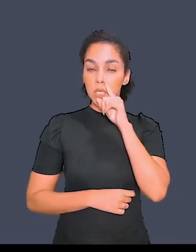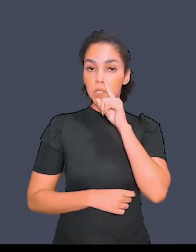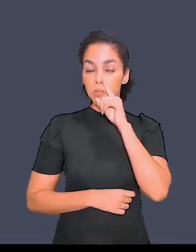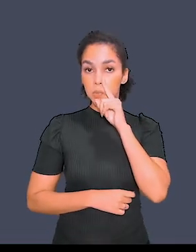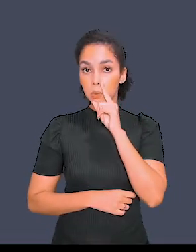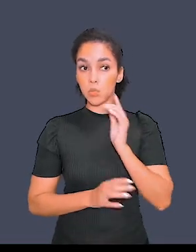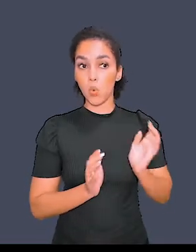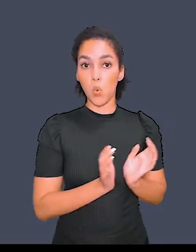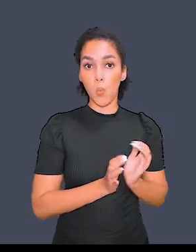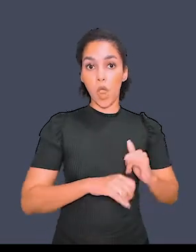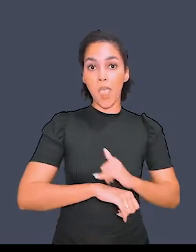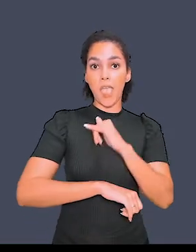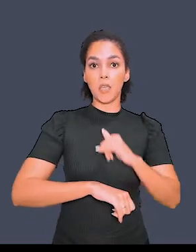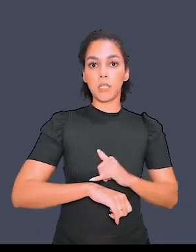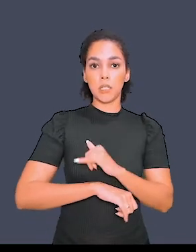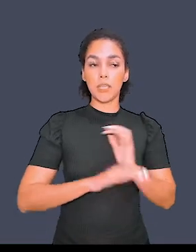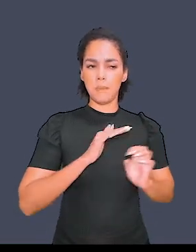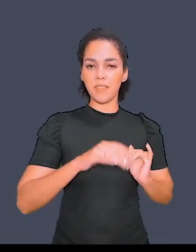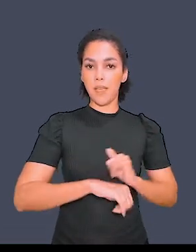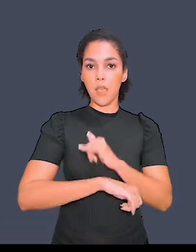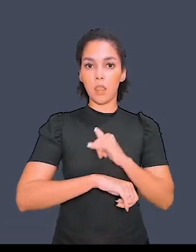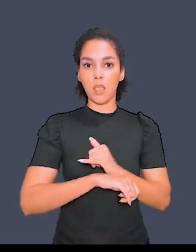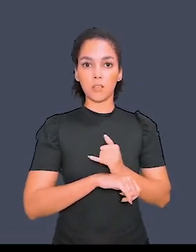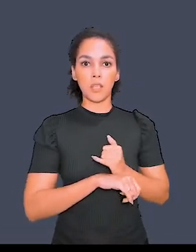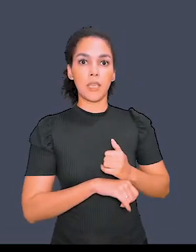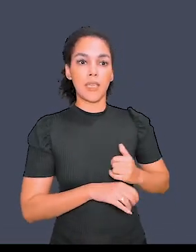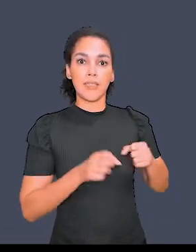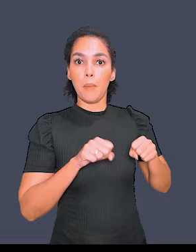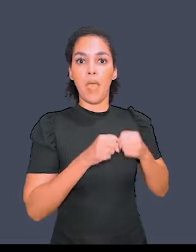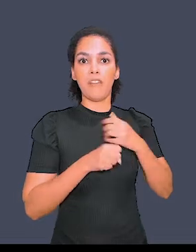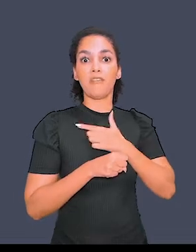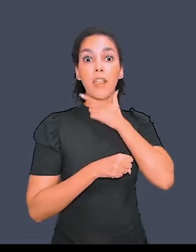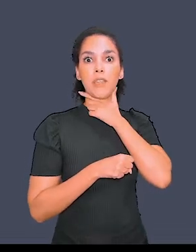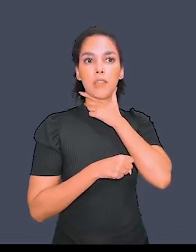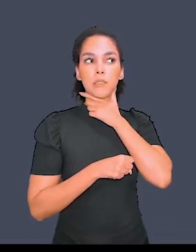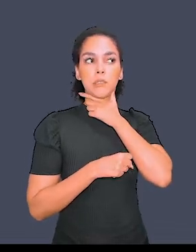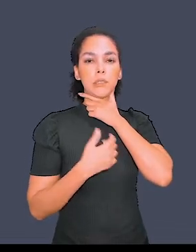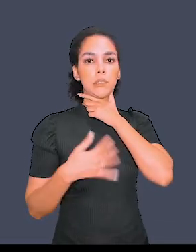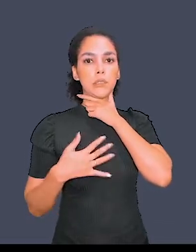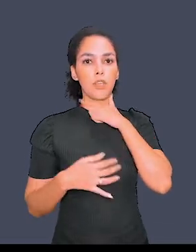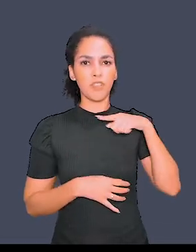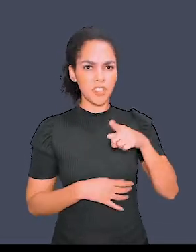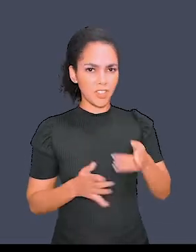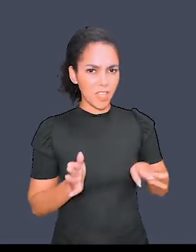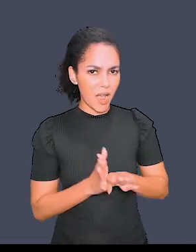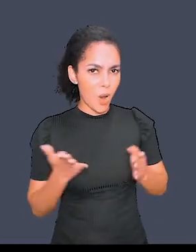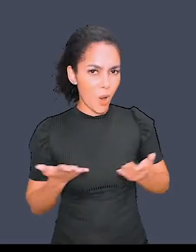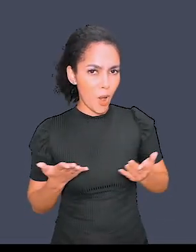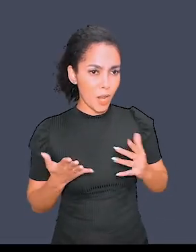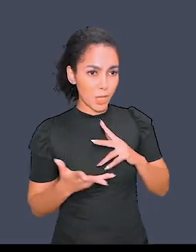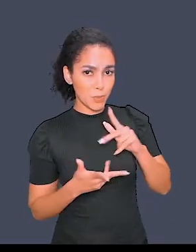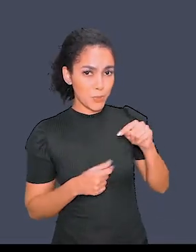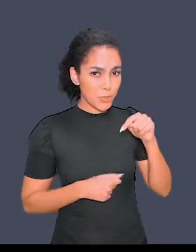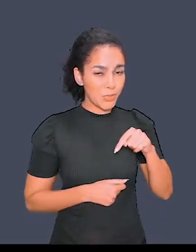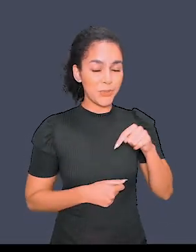companhias aéreas virem a falir. Se você está chegando agora nesse planeta, né, eu vou te ambientar e alertar que o